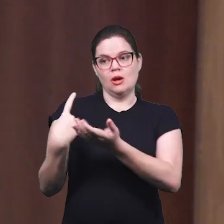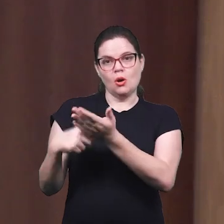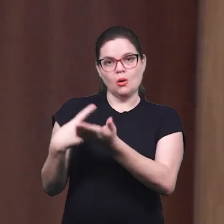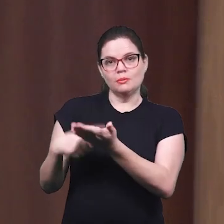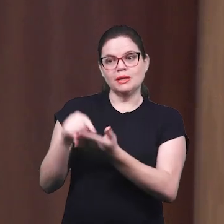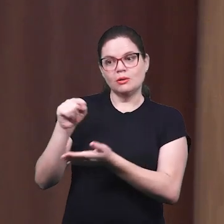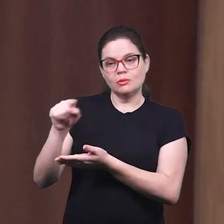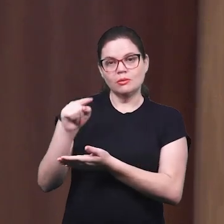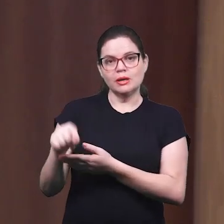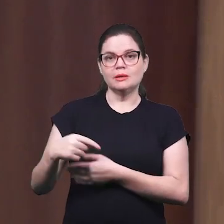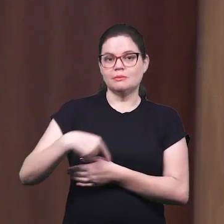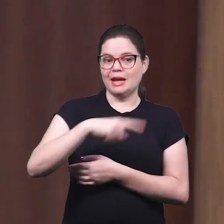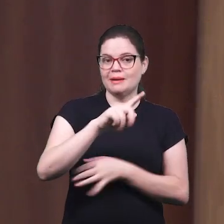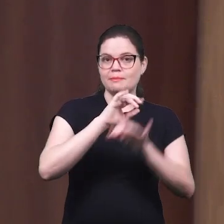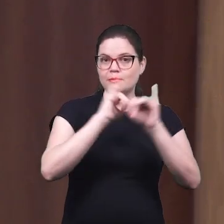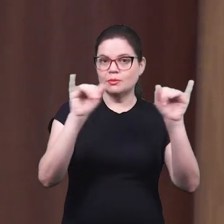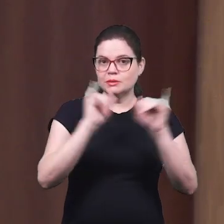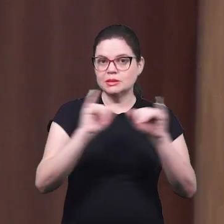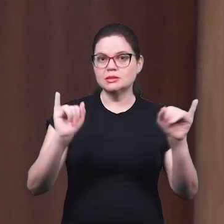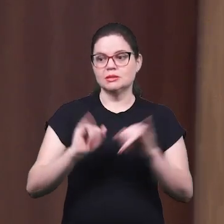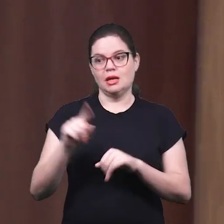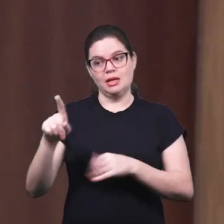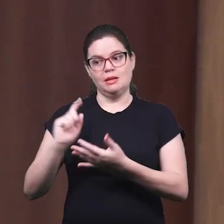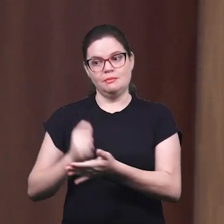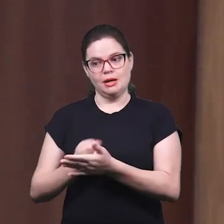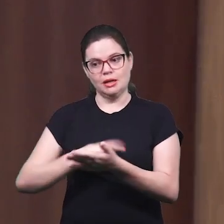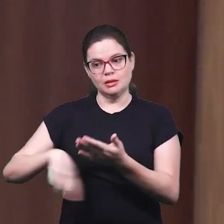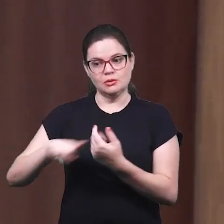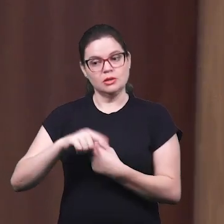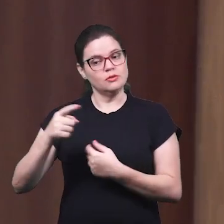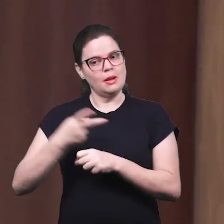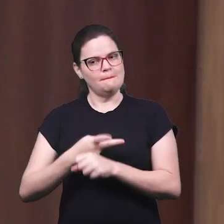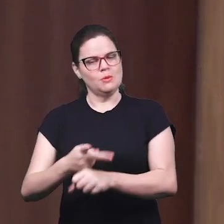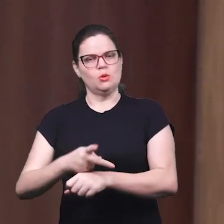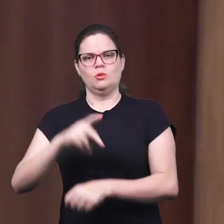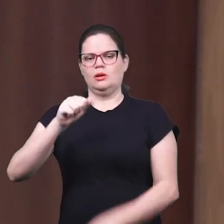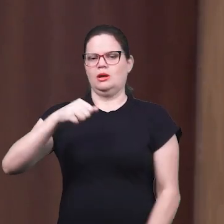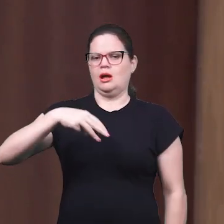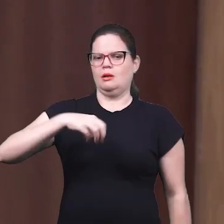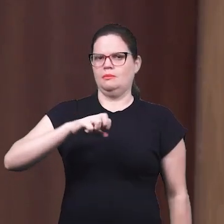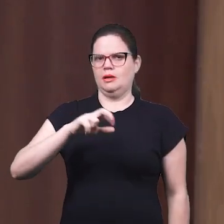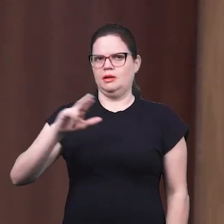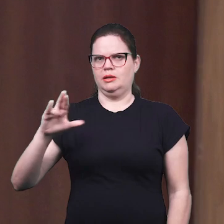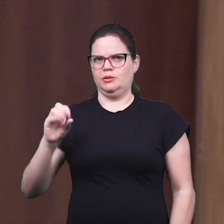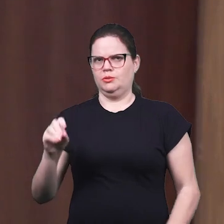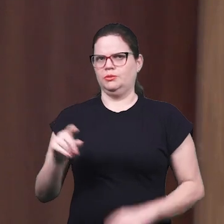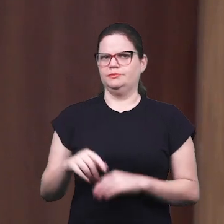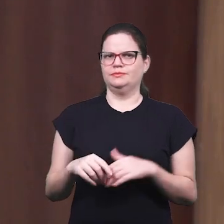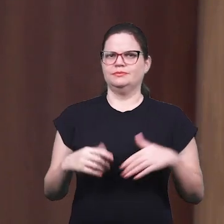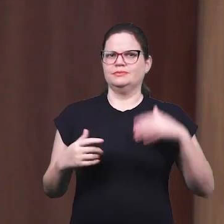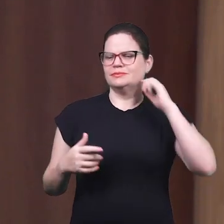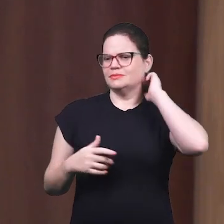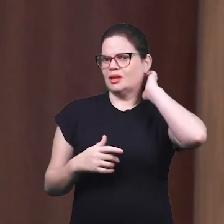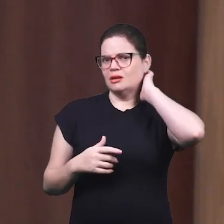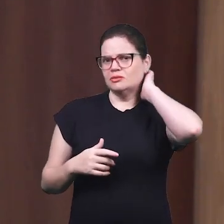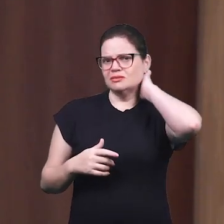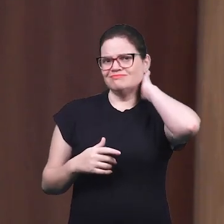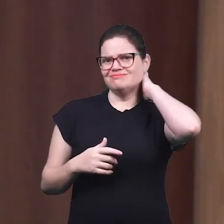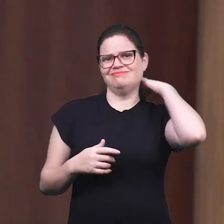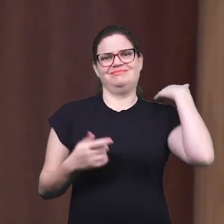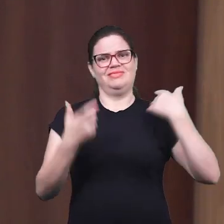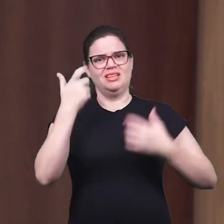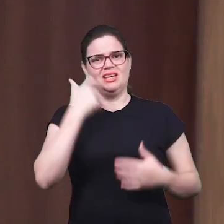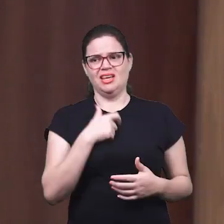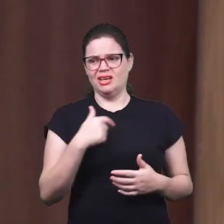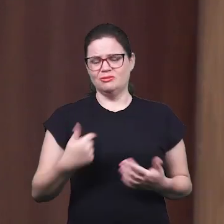digo: com quem eu vou procurar? Você procura lá Américo Buás. Aí eu digo: poxa, um cara importante daquele, um rapazinho, tal,